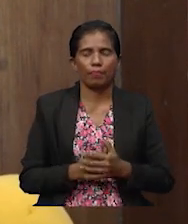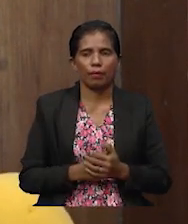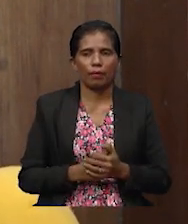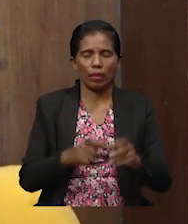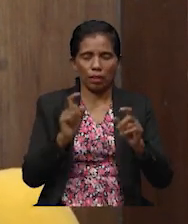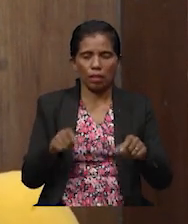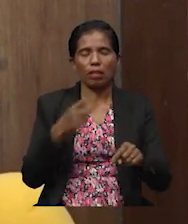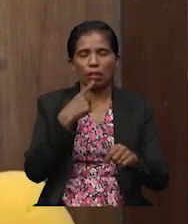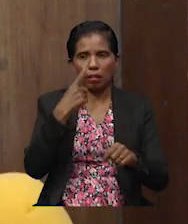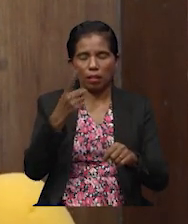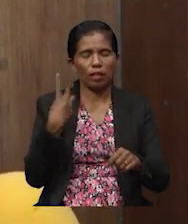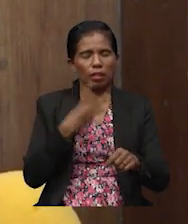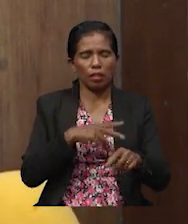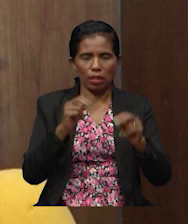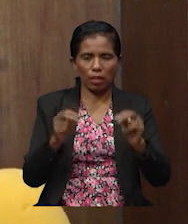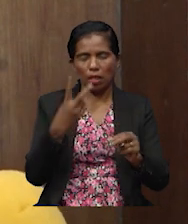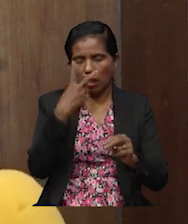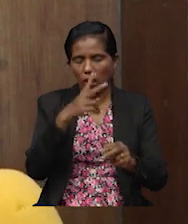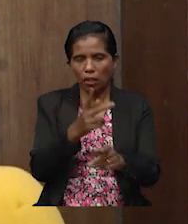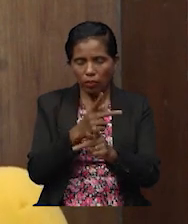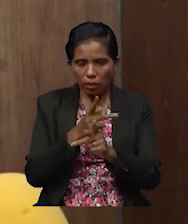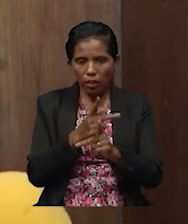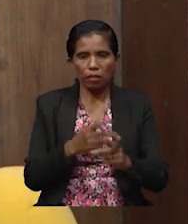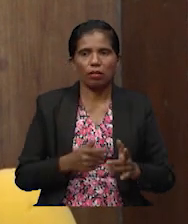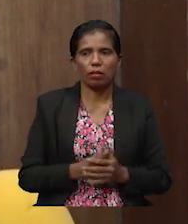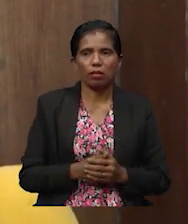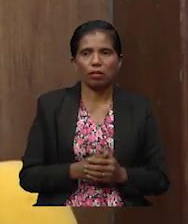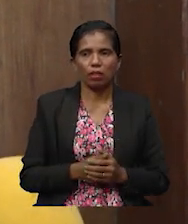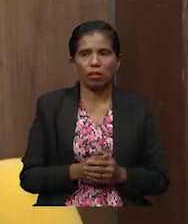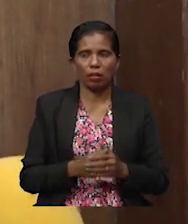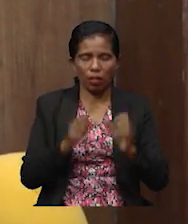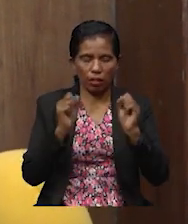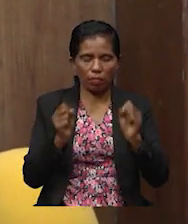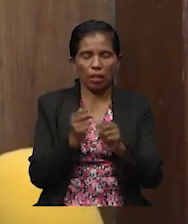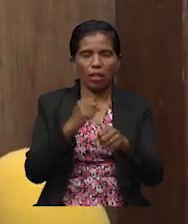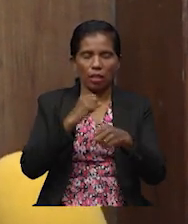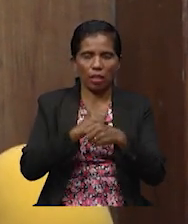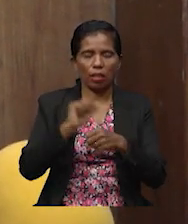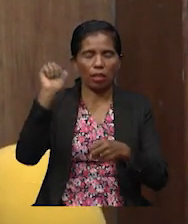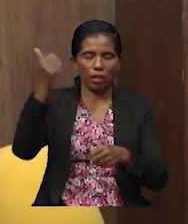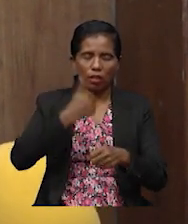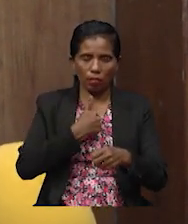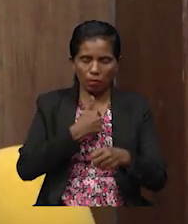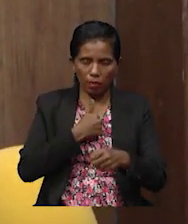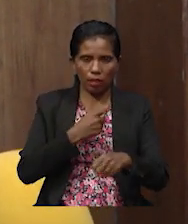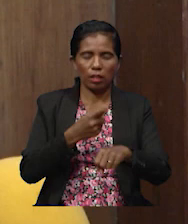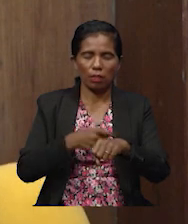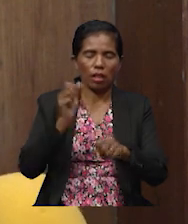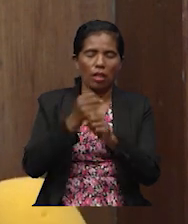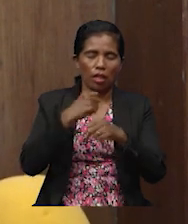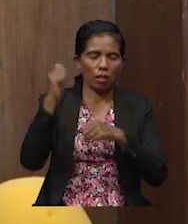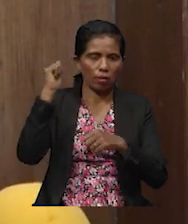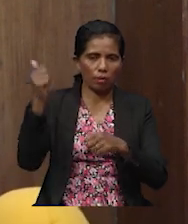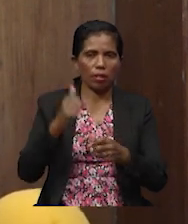até te queres, e tem que haver de dia que período na Vema que bela halo campanha, período na Vema que